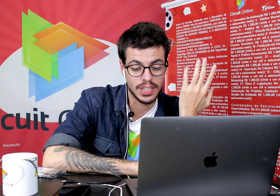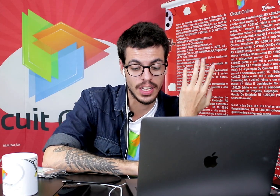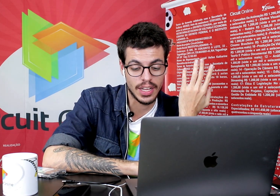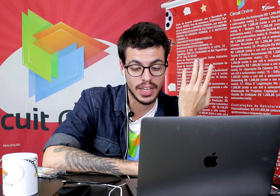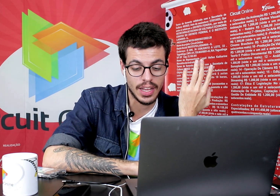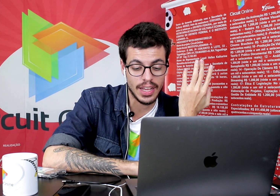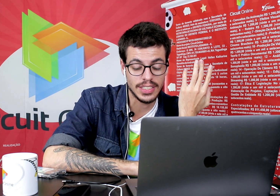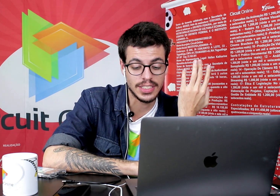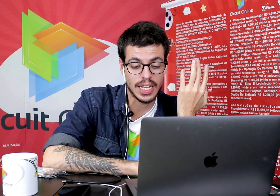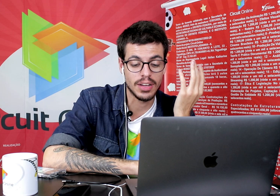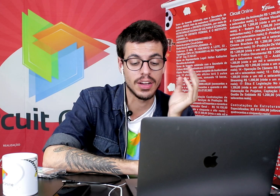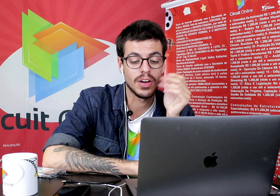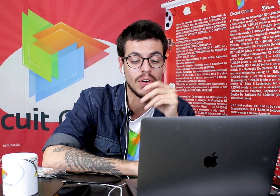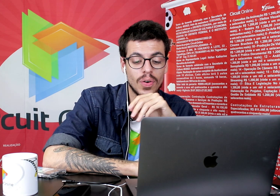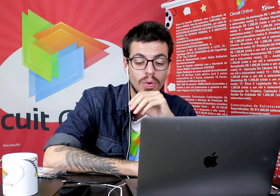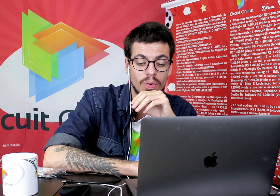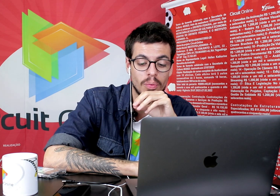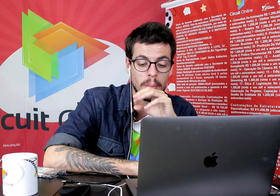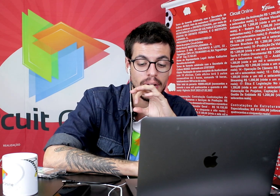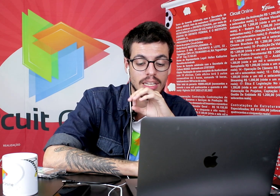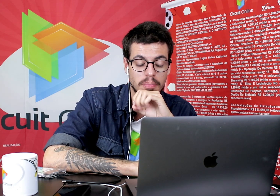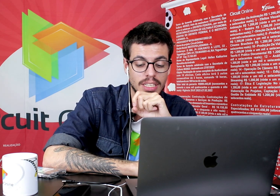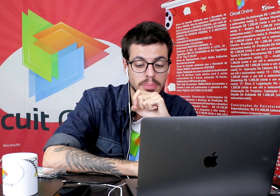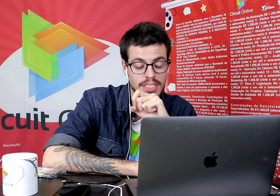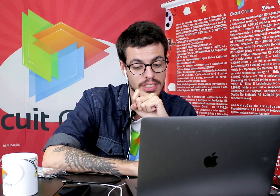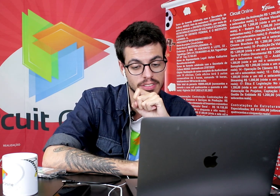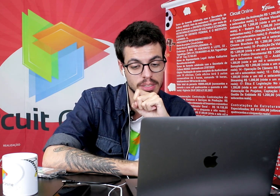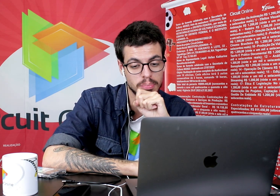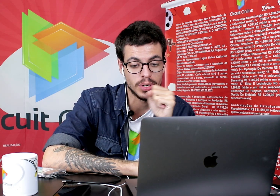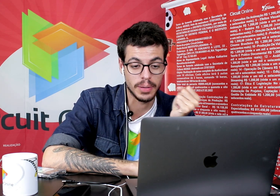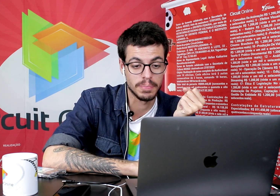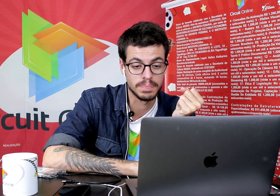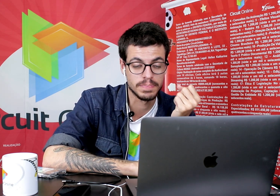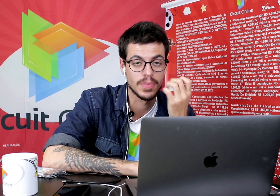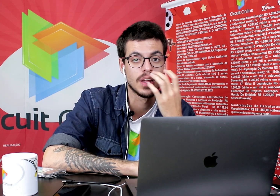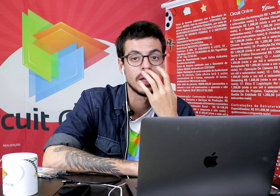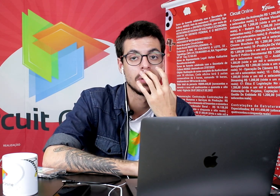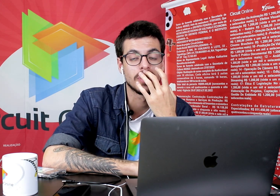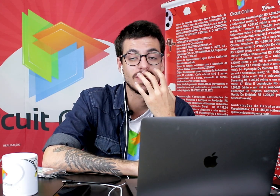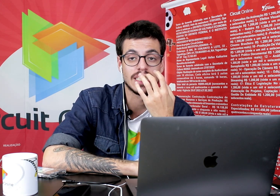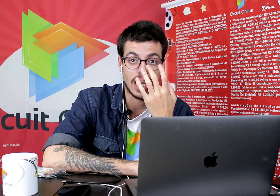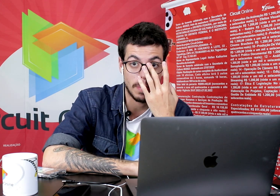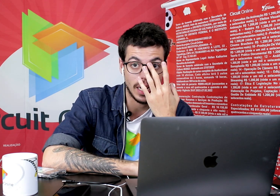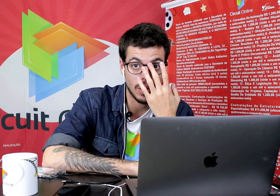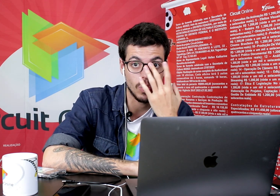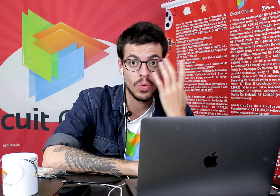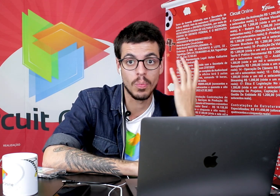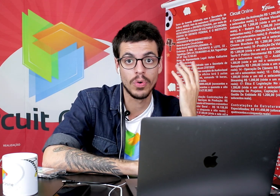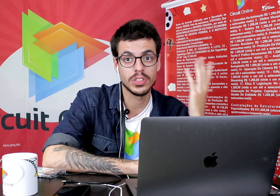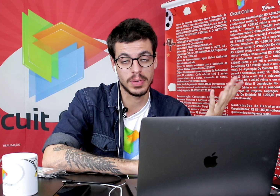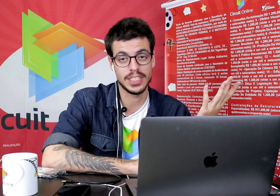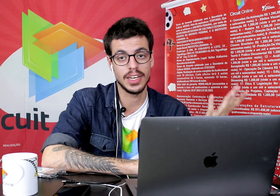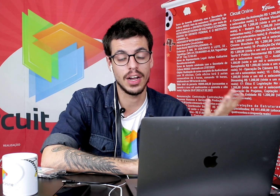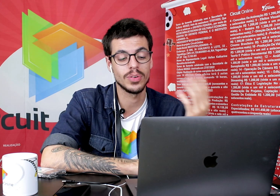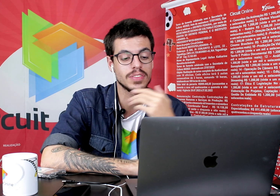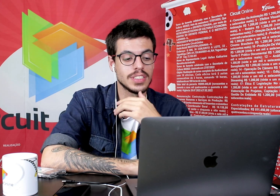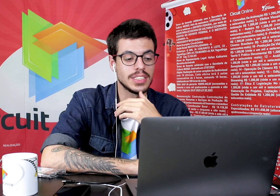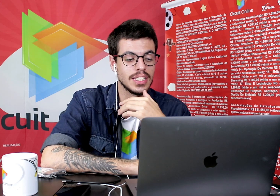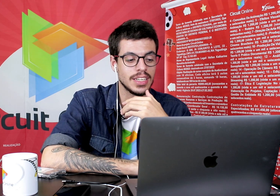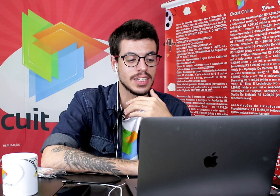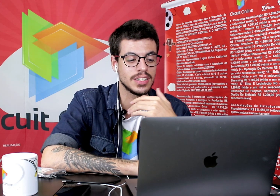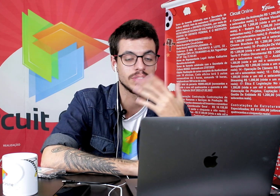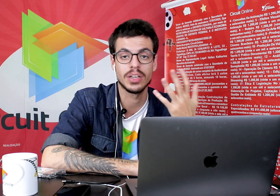Documentários, eles têm uma pegada bem específica. Por quê? Porque você trabalha com muito material